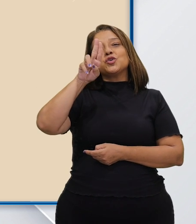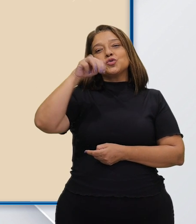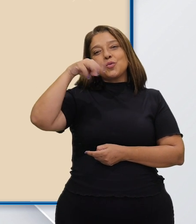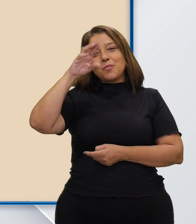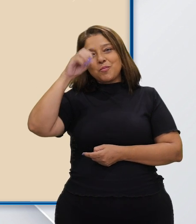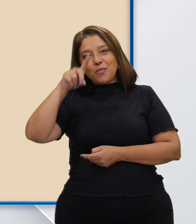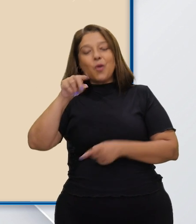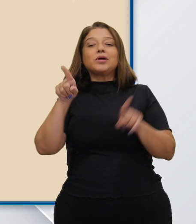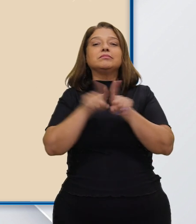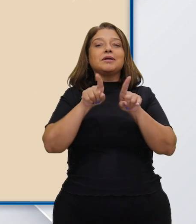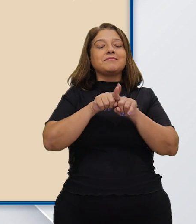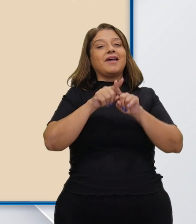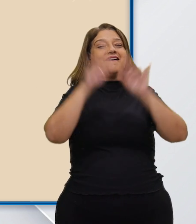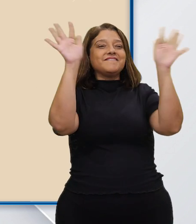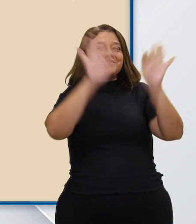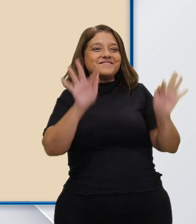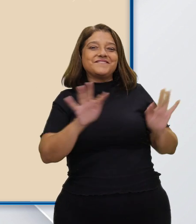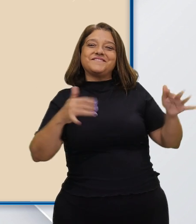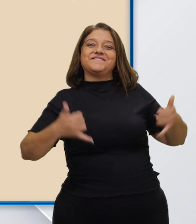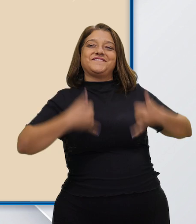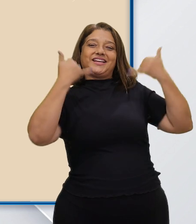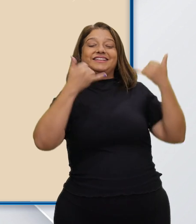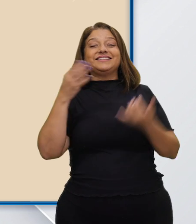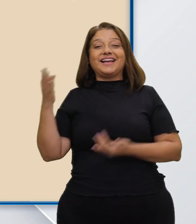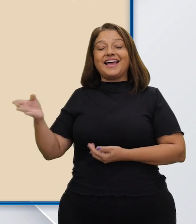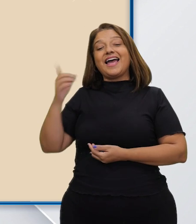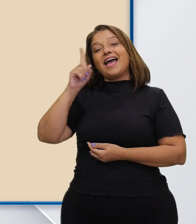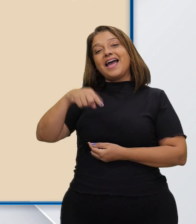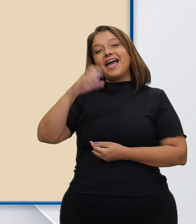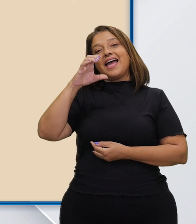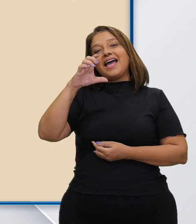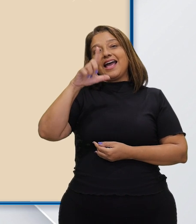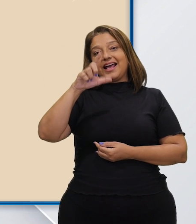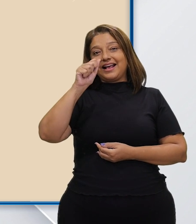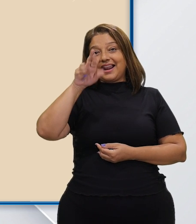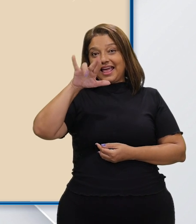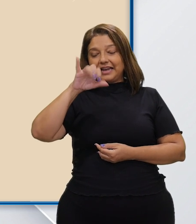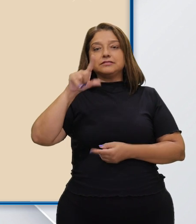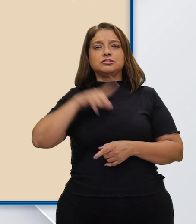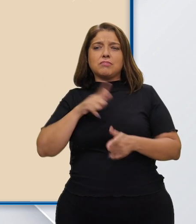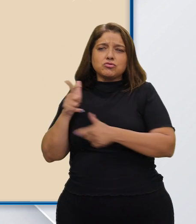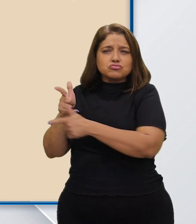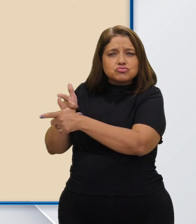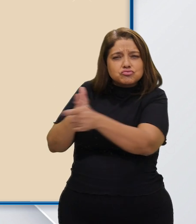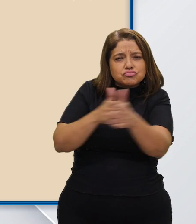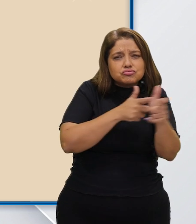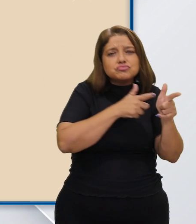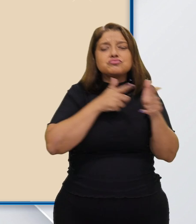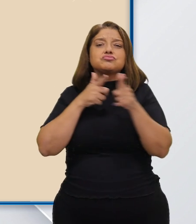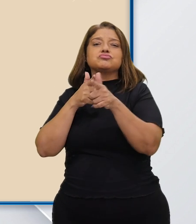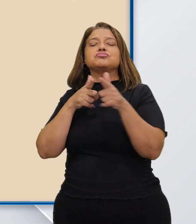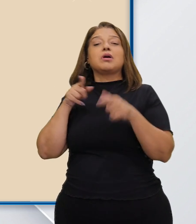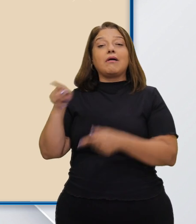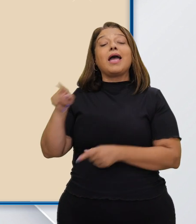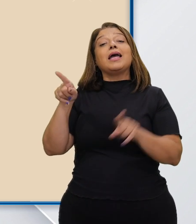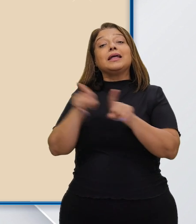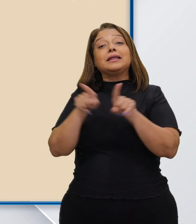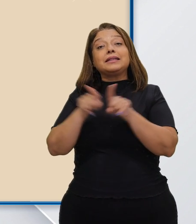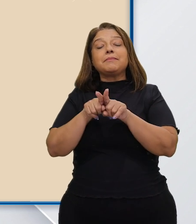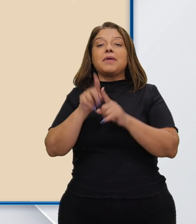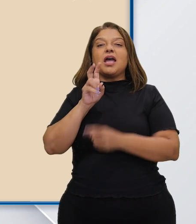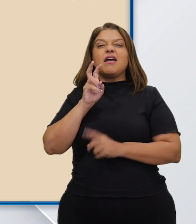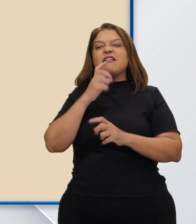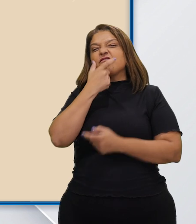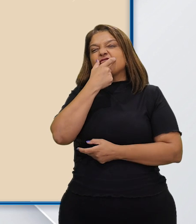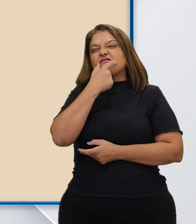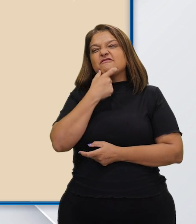de Clarice Lispector, A Caçada, de Lígia Fagundes Telles, e o Vampiro de Curitiba,